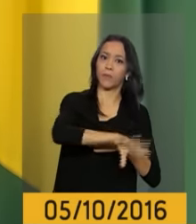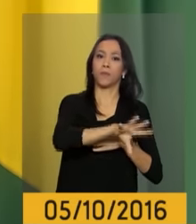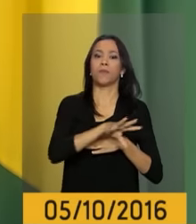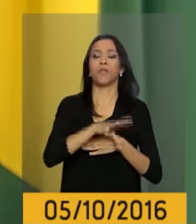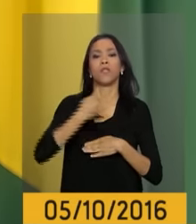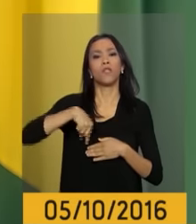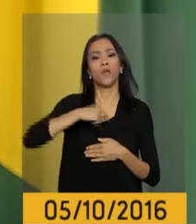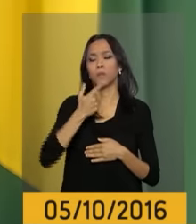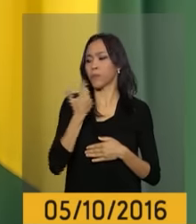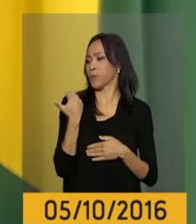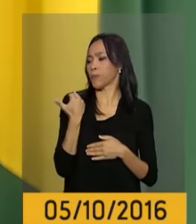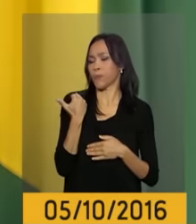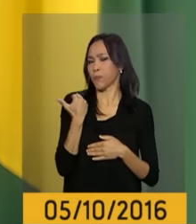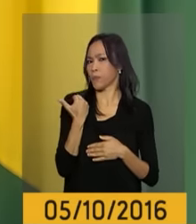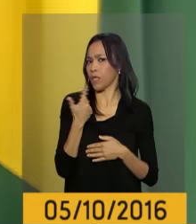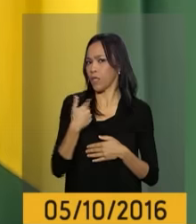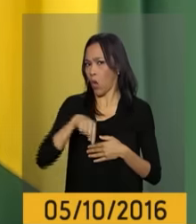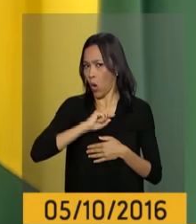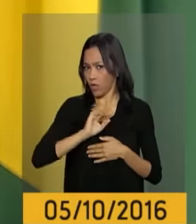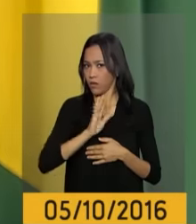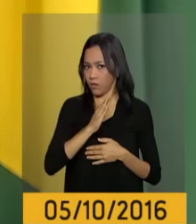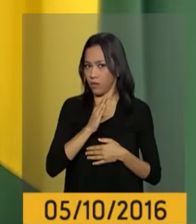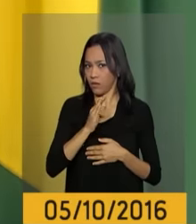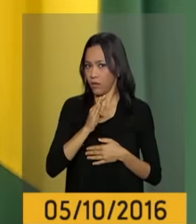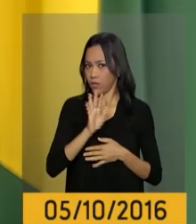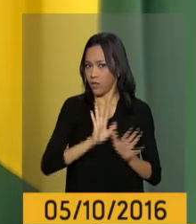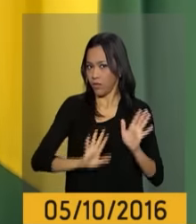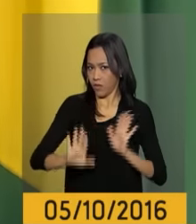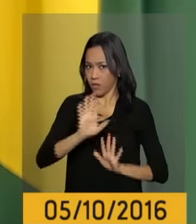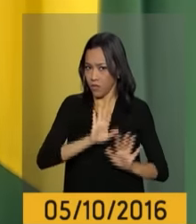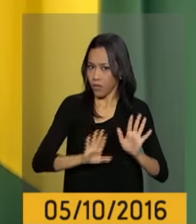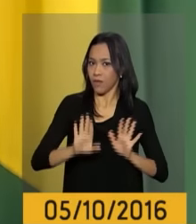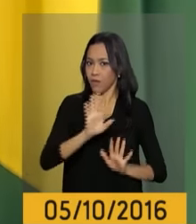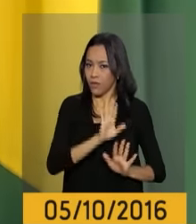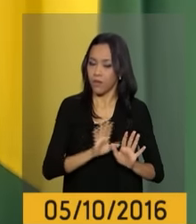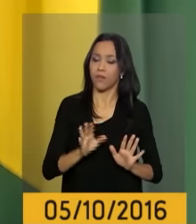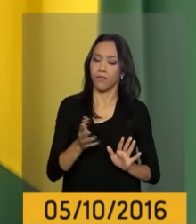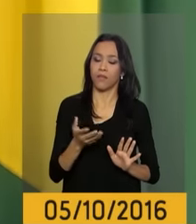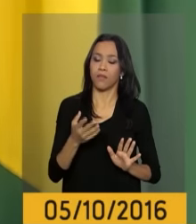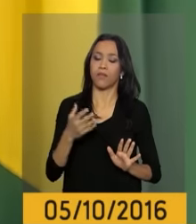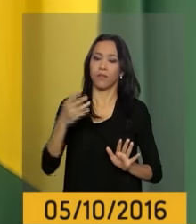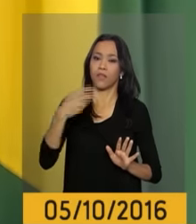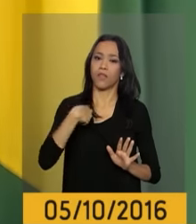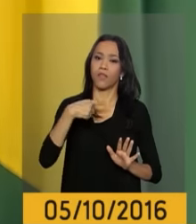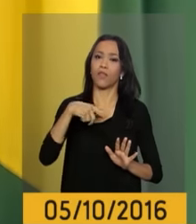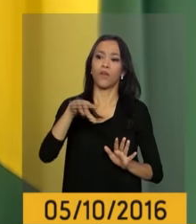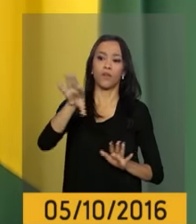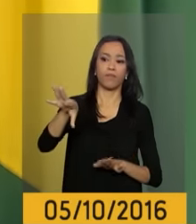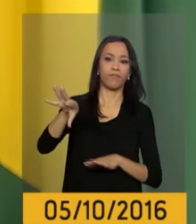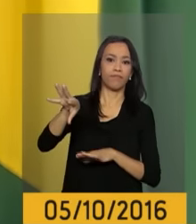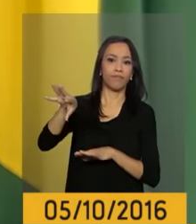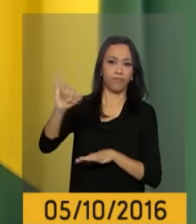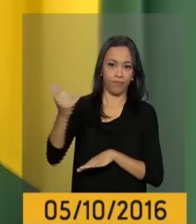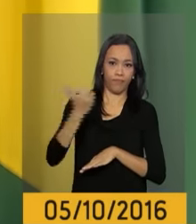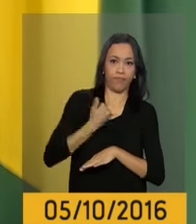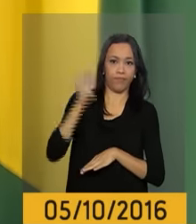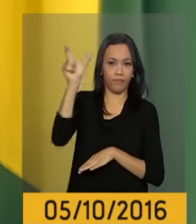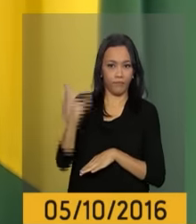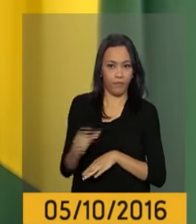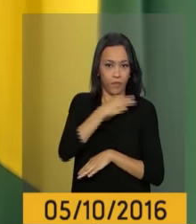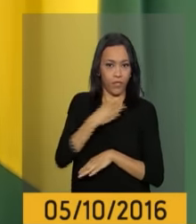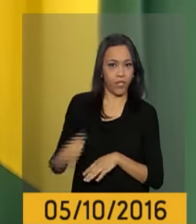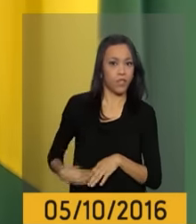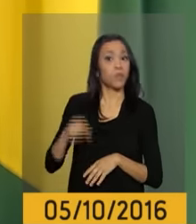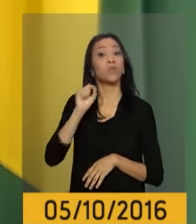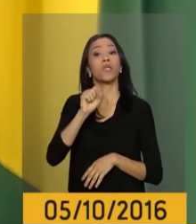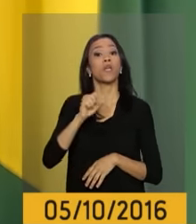nós tomamos a cautela, aliás, um gesto governamental muito adequado, que me foi trazido pelo Osmar Terra, de revalorizar o